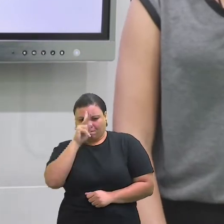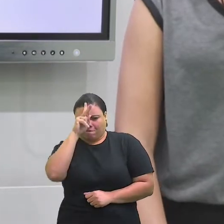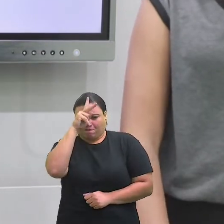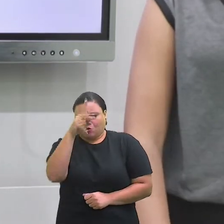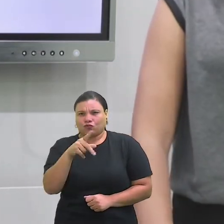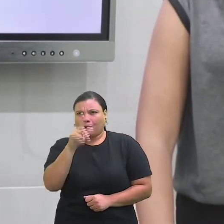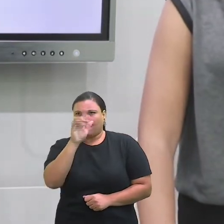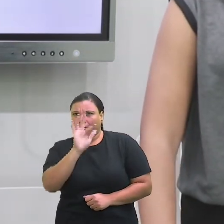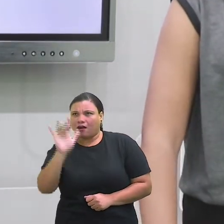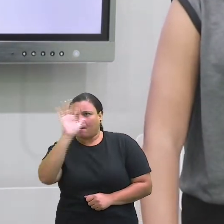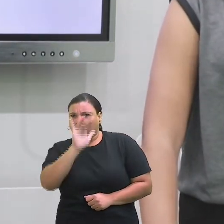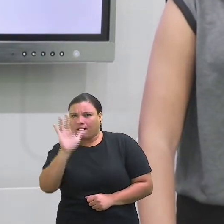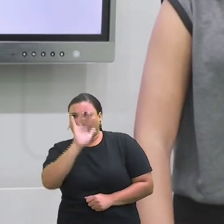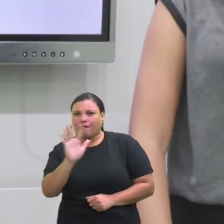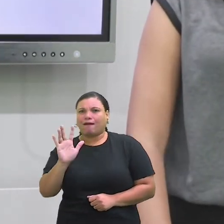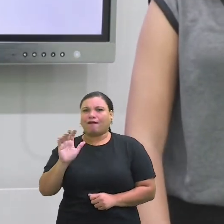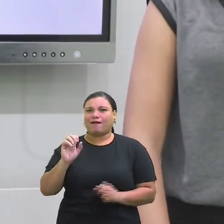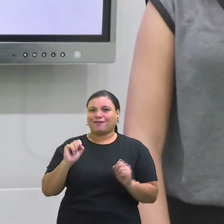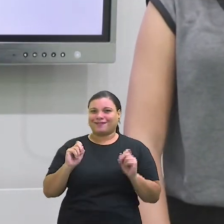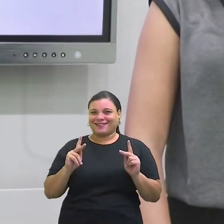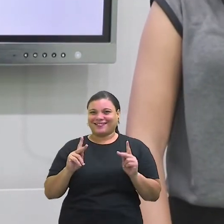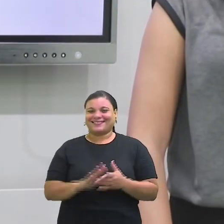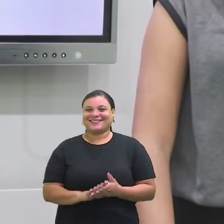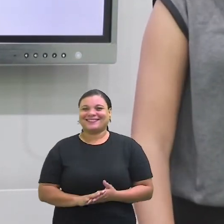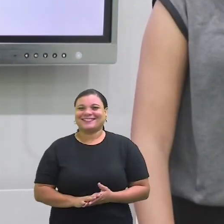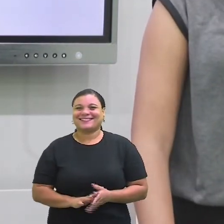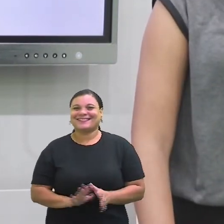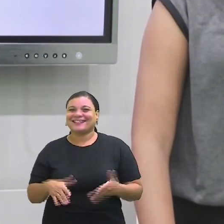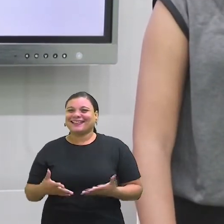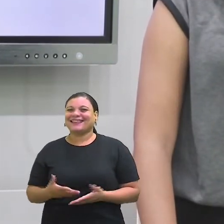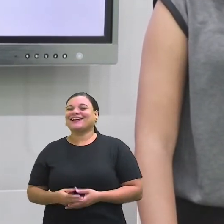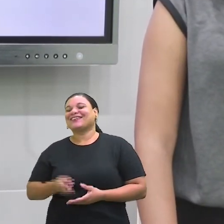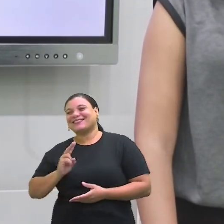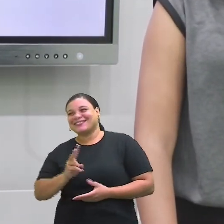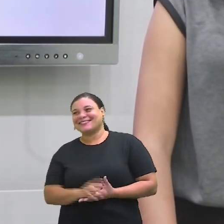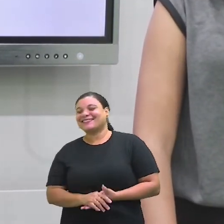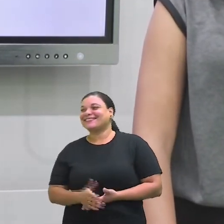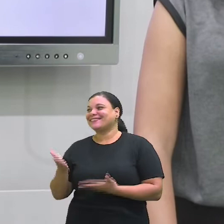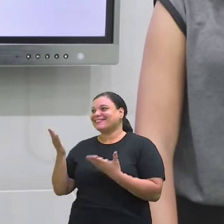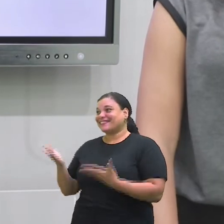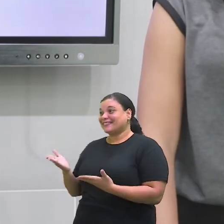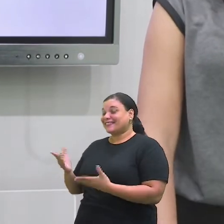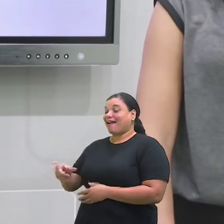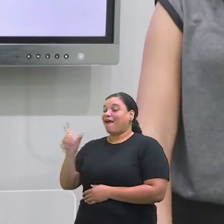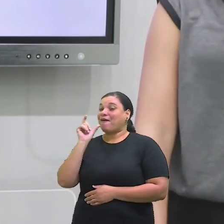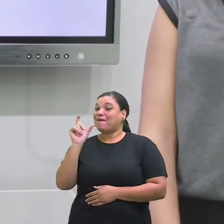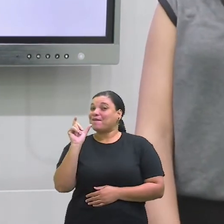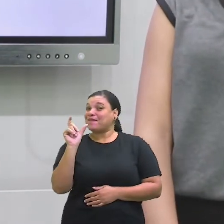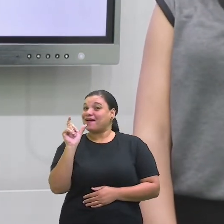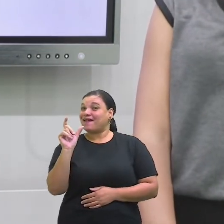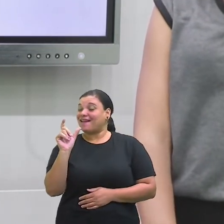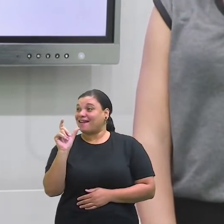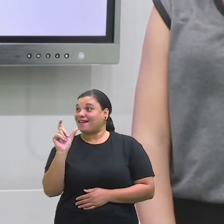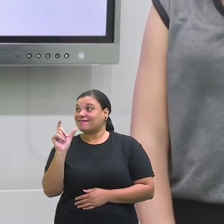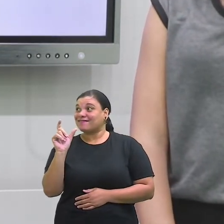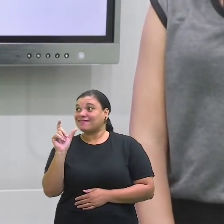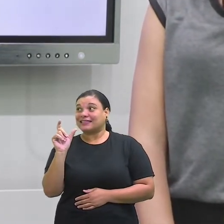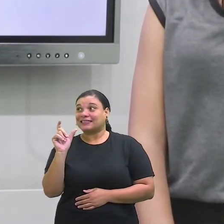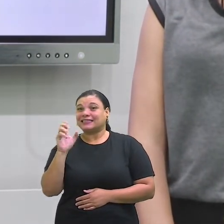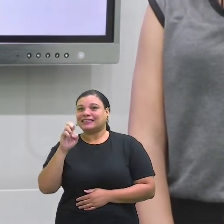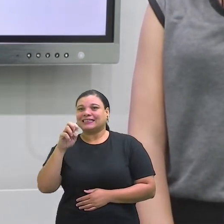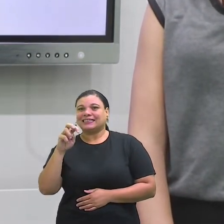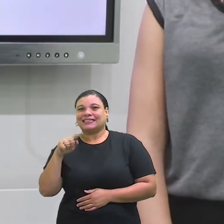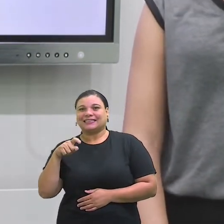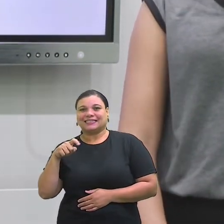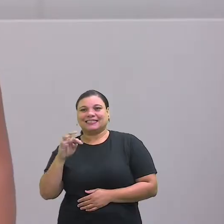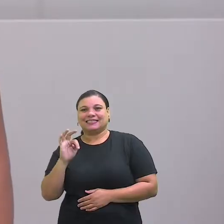Então, vamos lá, Nicole. A sua palavra é